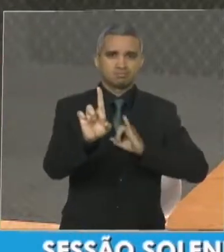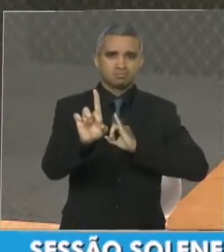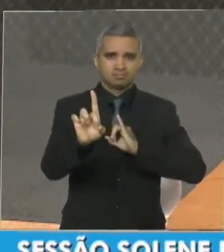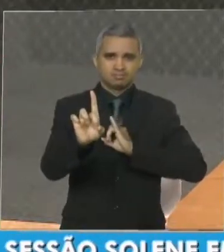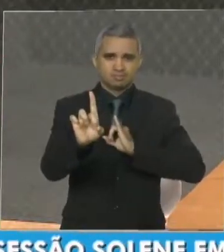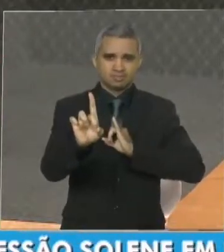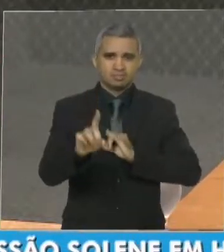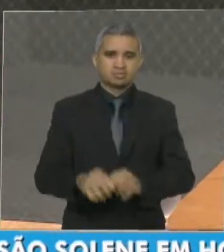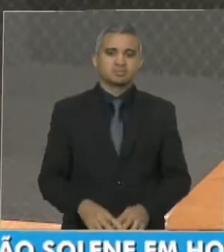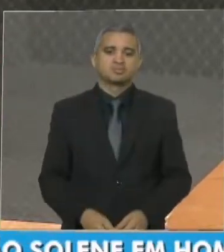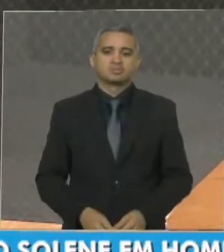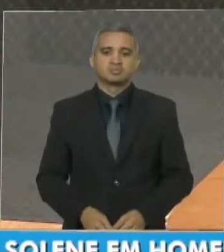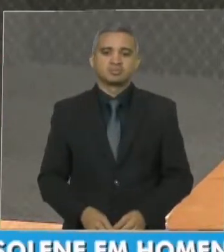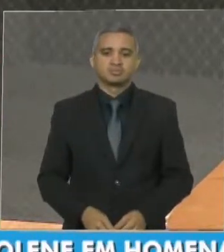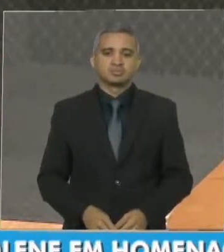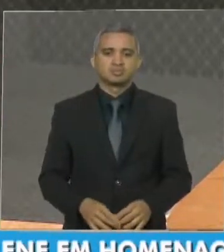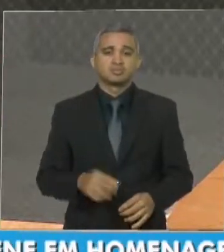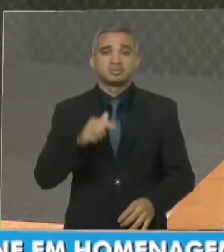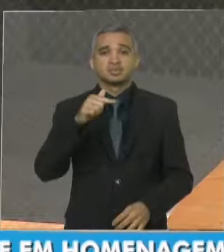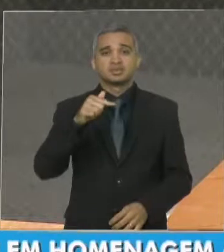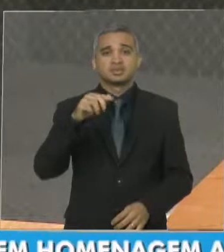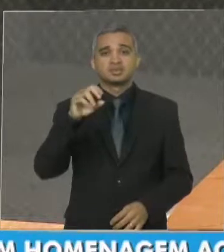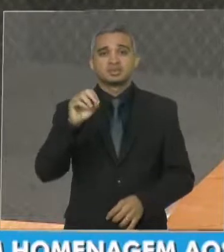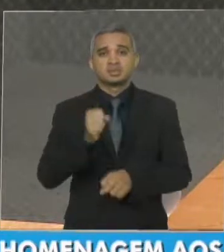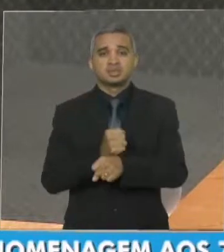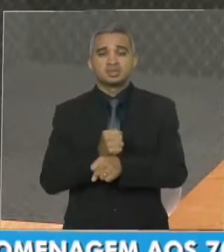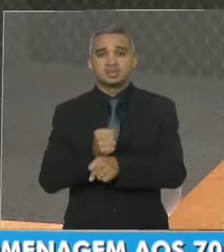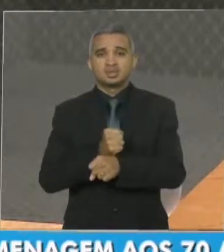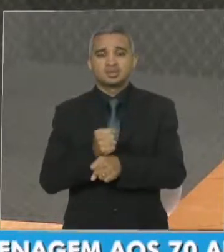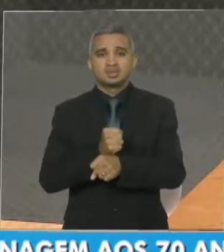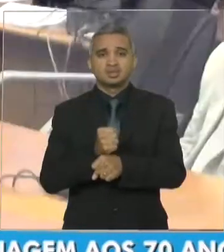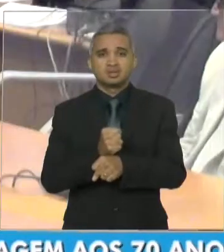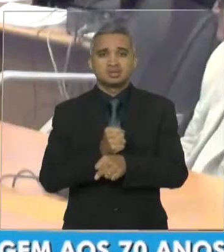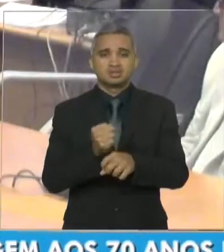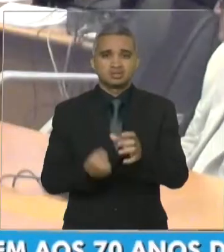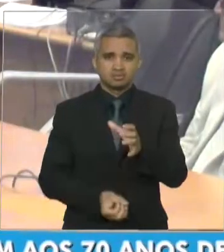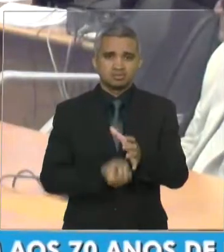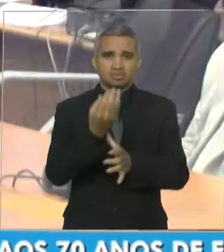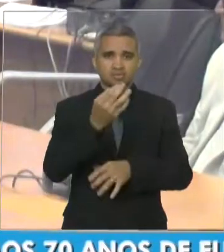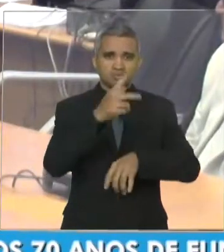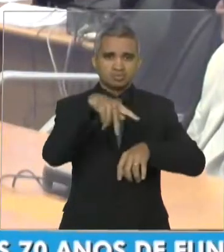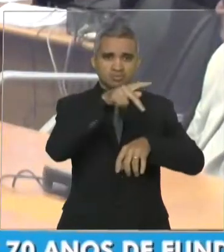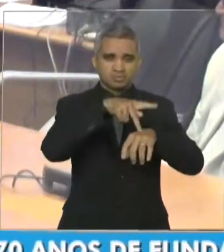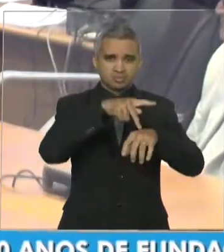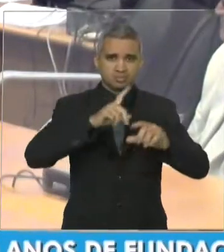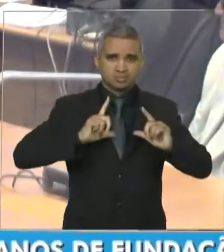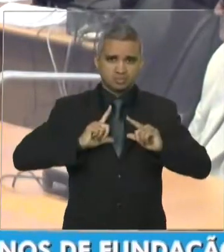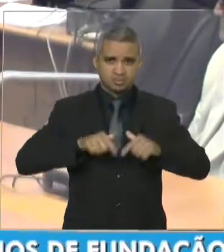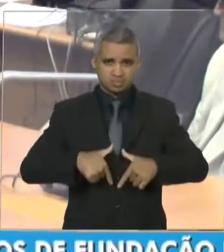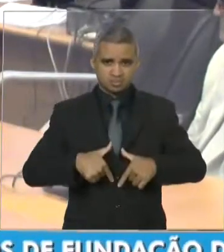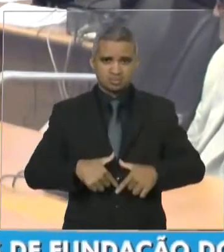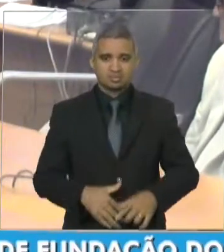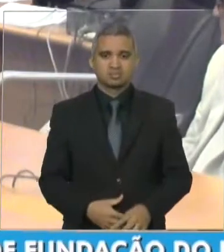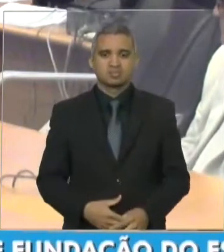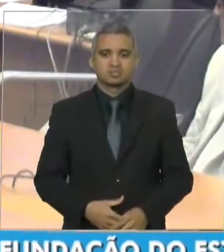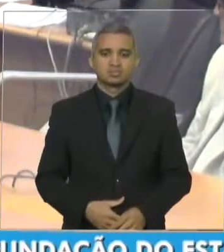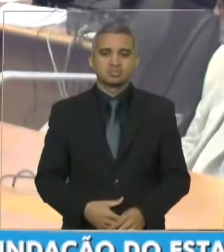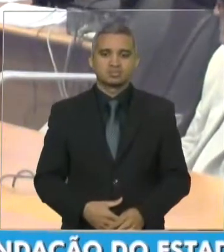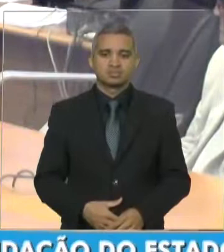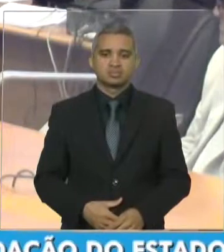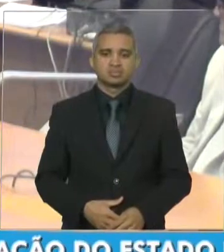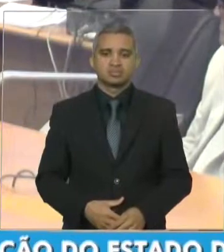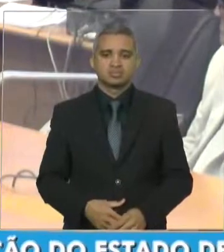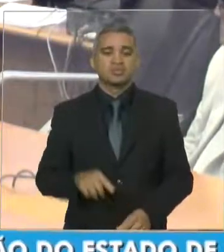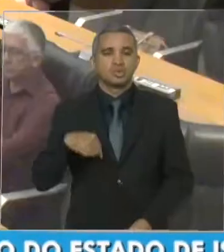anos de comemoração da criação do Estado de Israel, eu sei que todos nós aqui temos essa